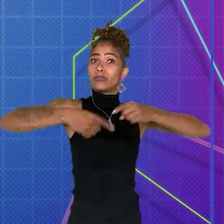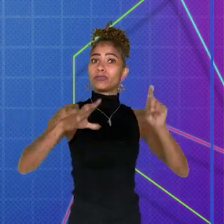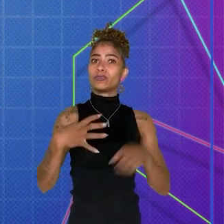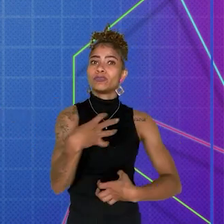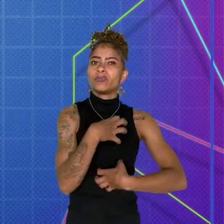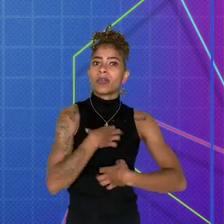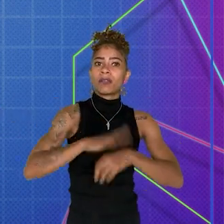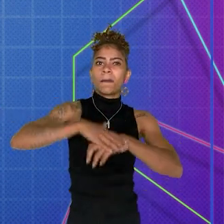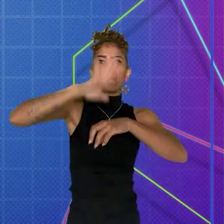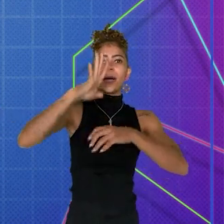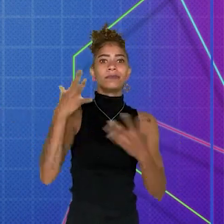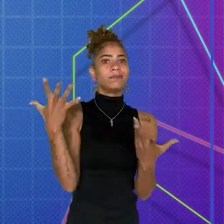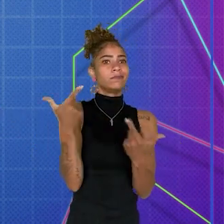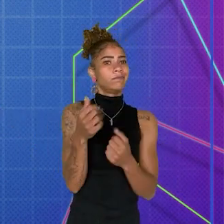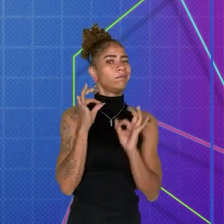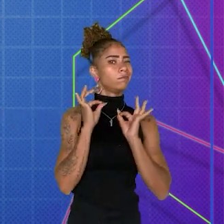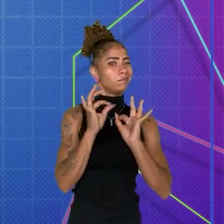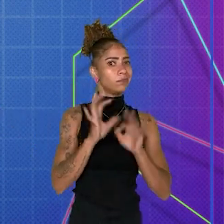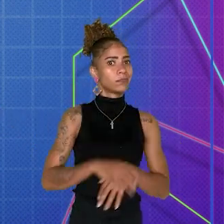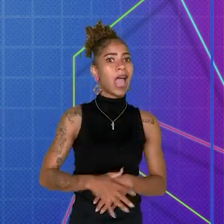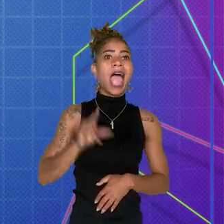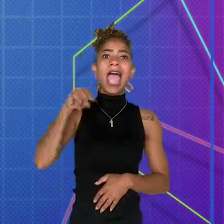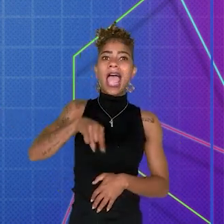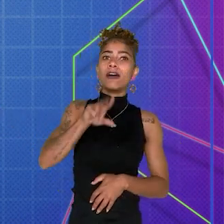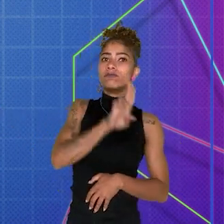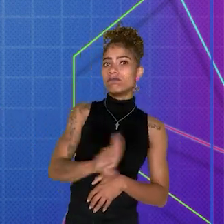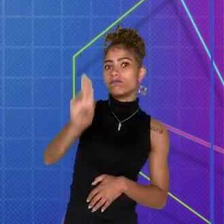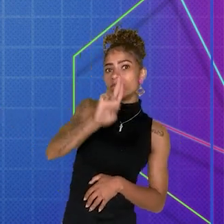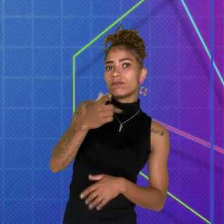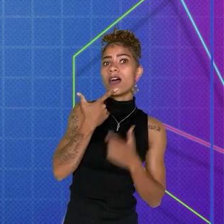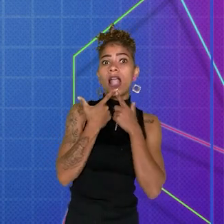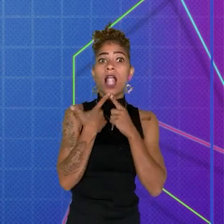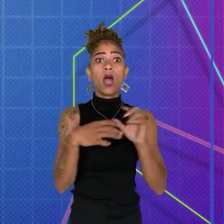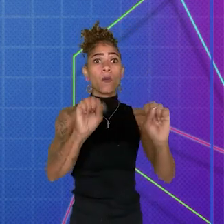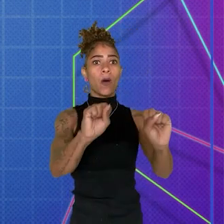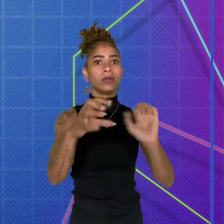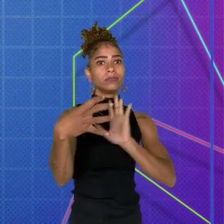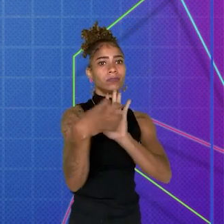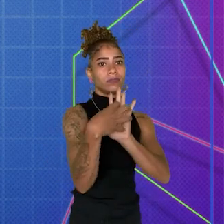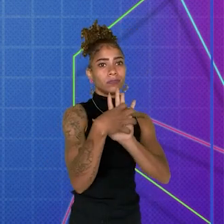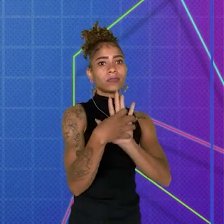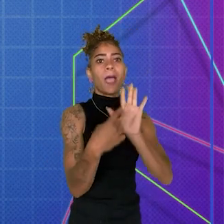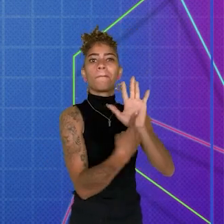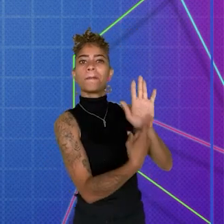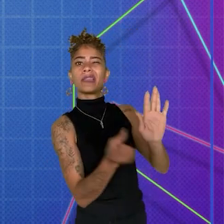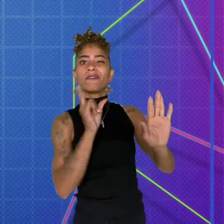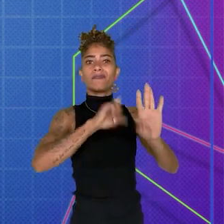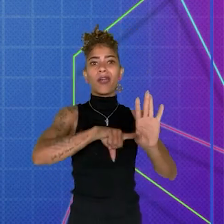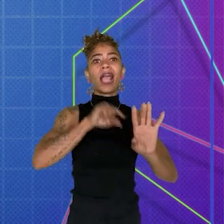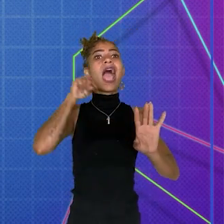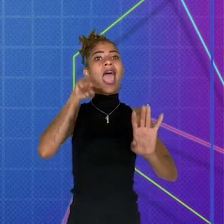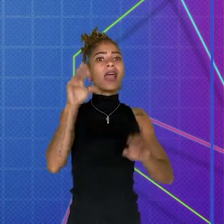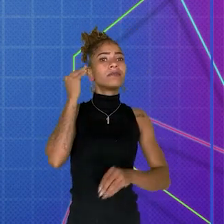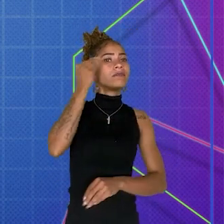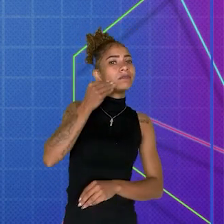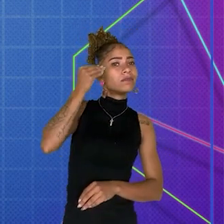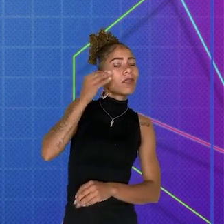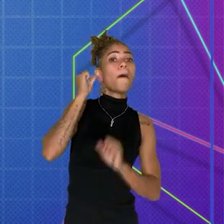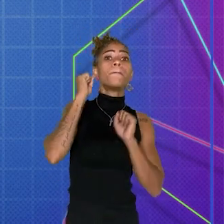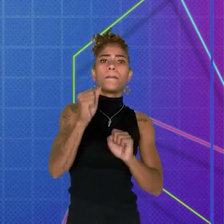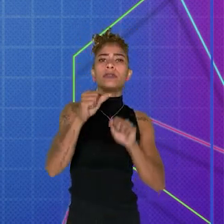sociais e políticas de maneira mais inovadora e eficaz. Ao utilizar uma linguagem simbólica e metafórica, a